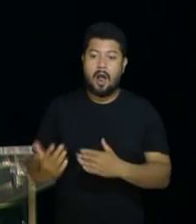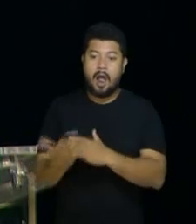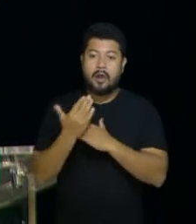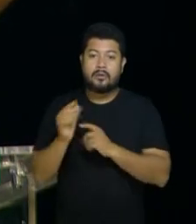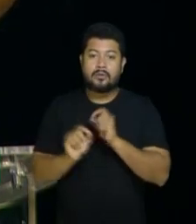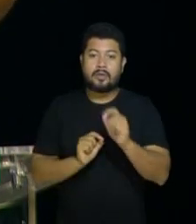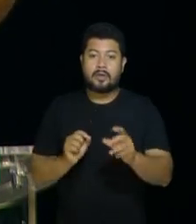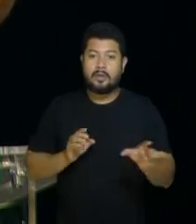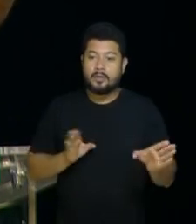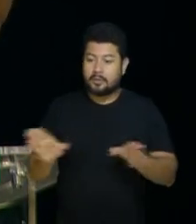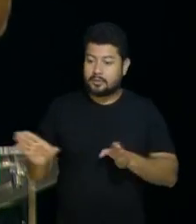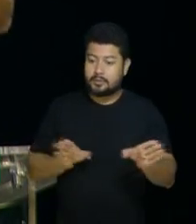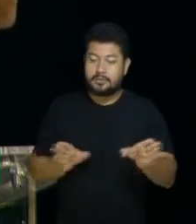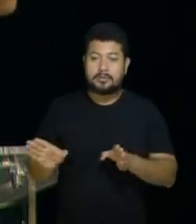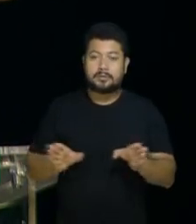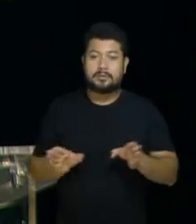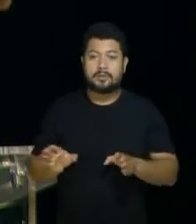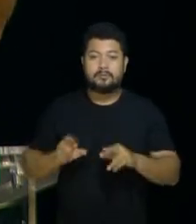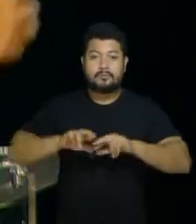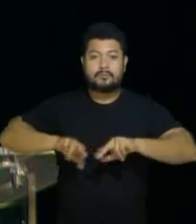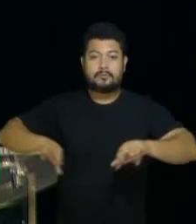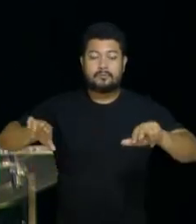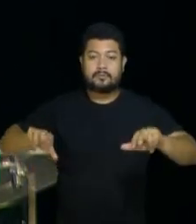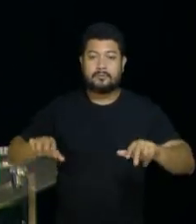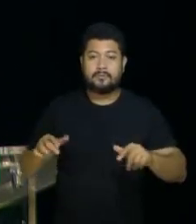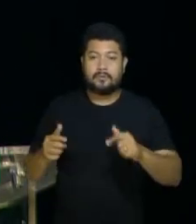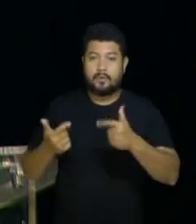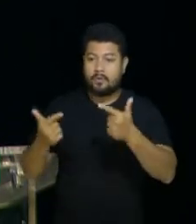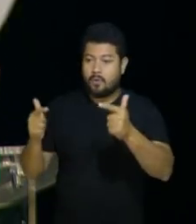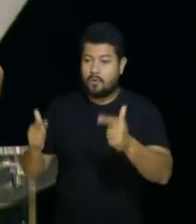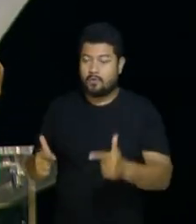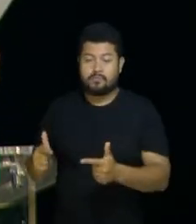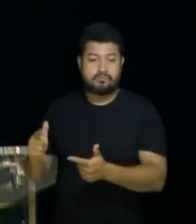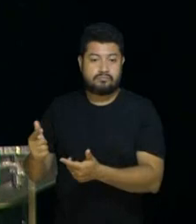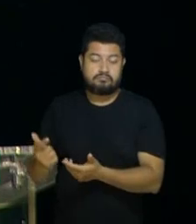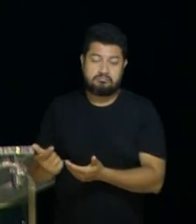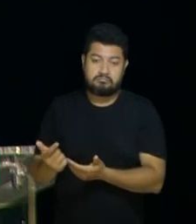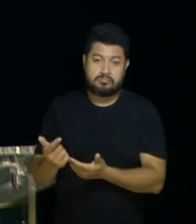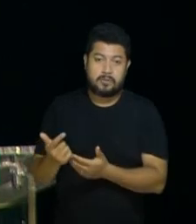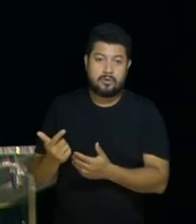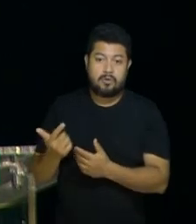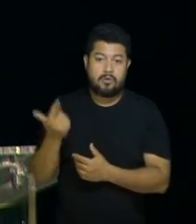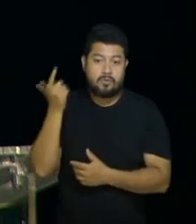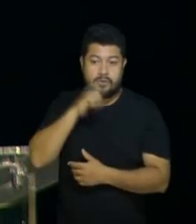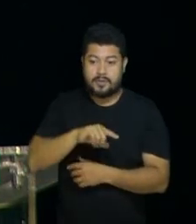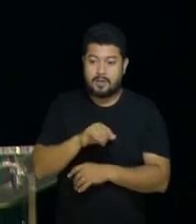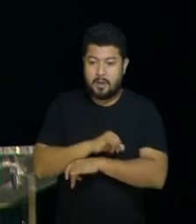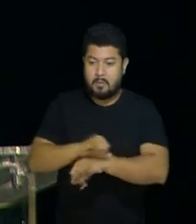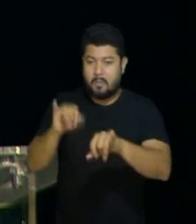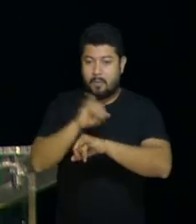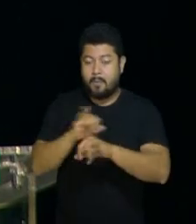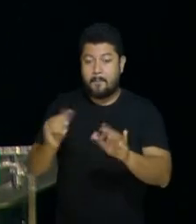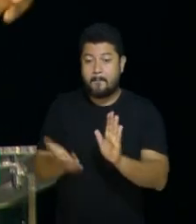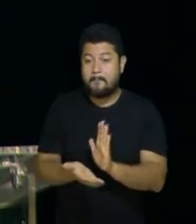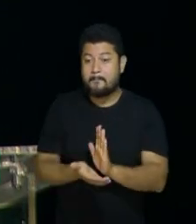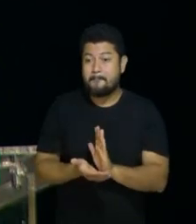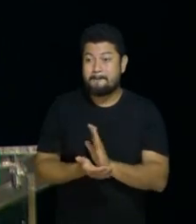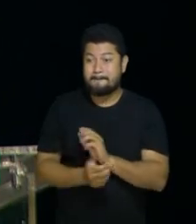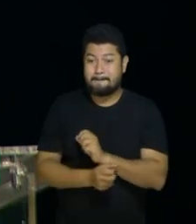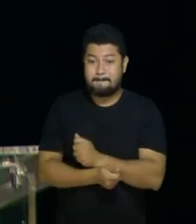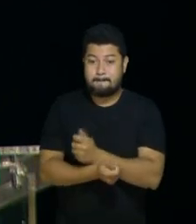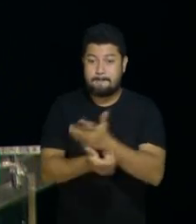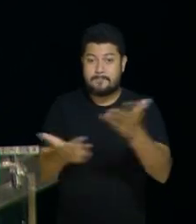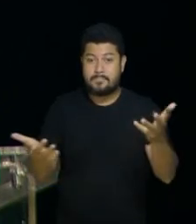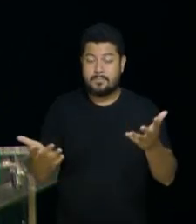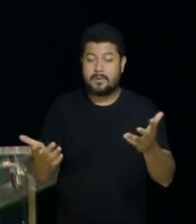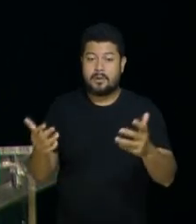a meios para que a gente possa promover ainda mais o escotismo e possa levar isso a